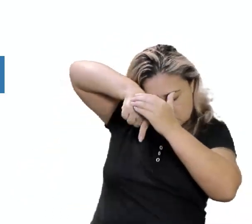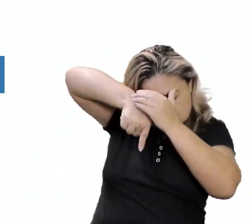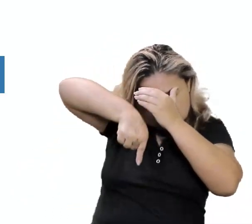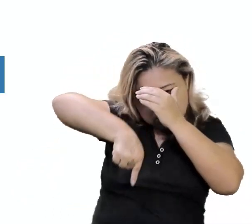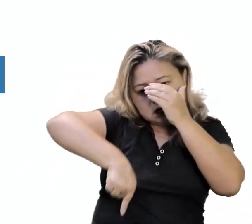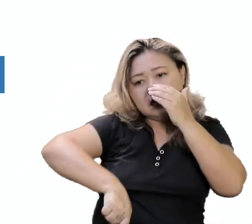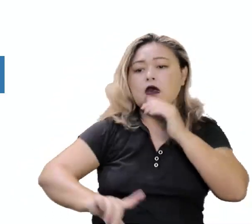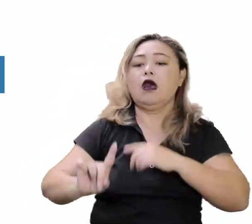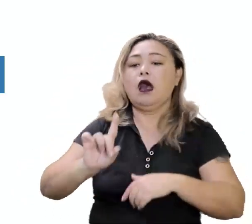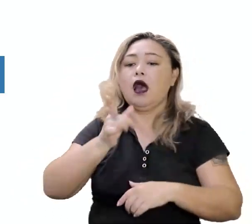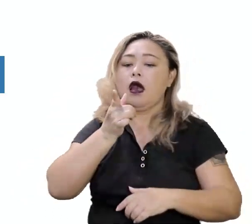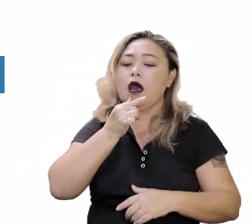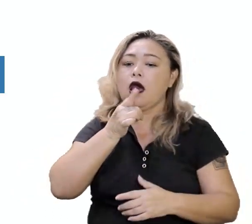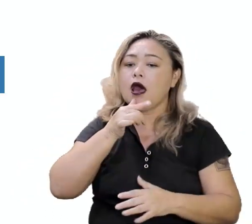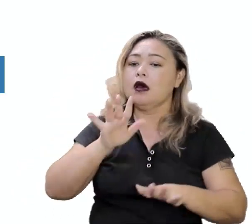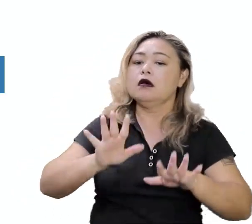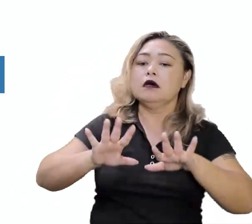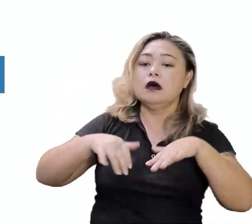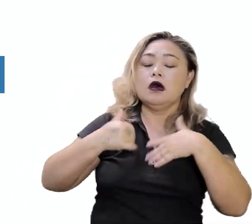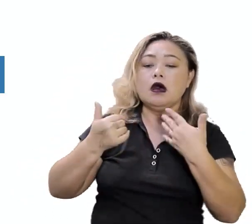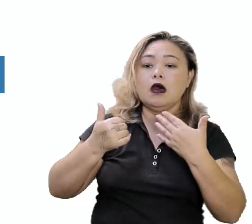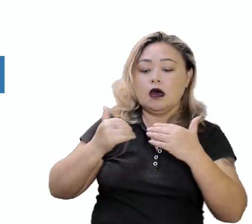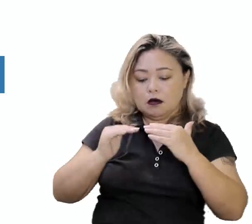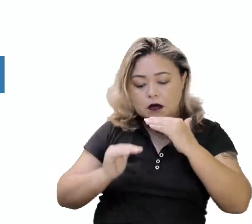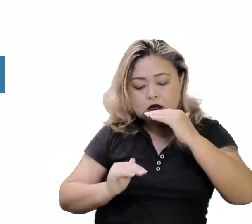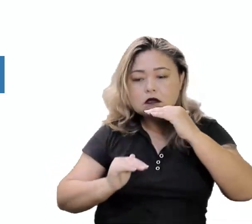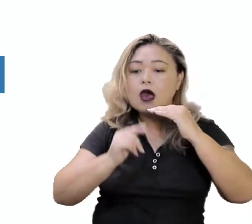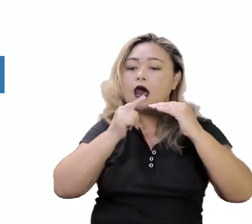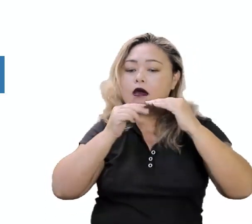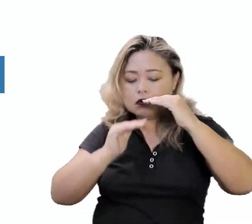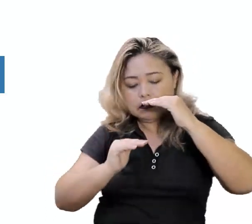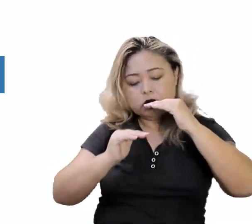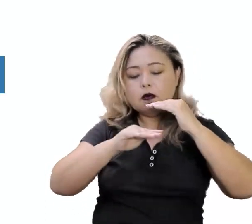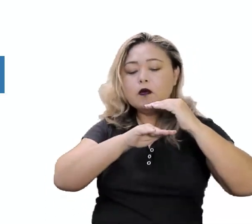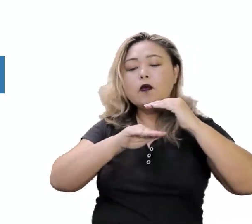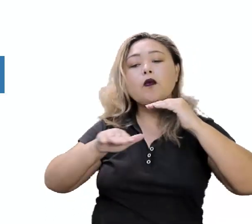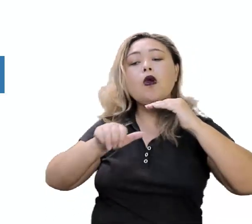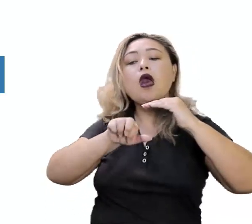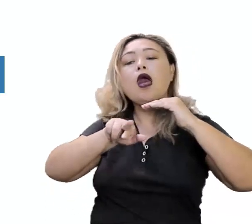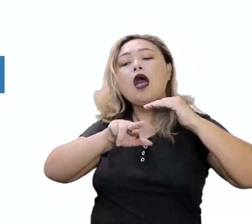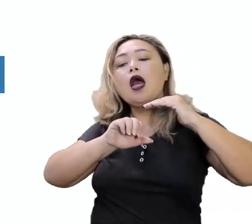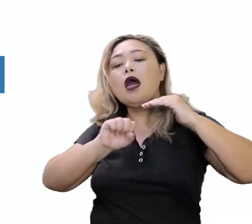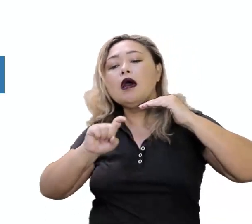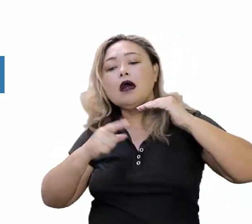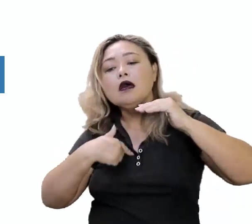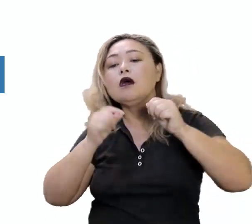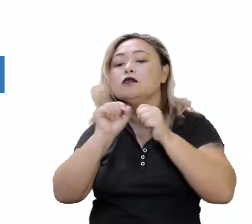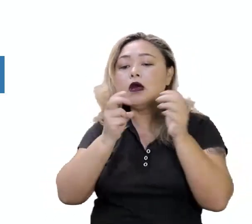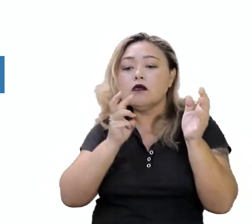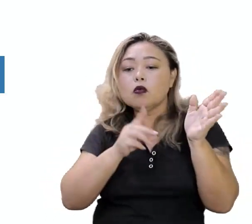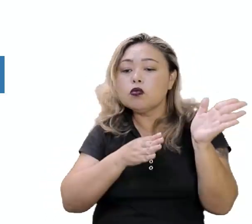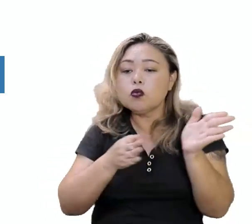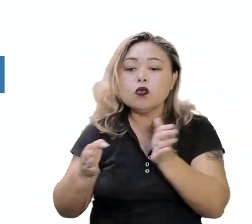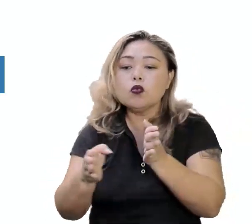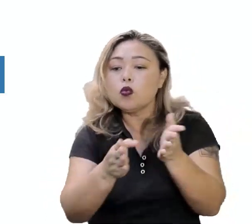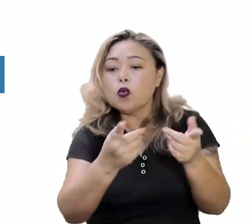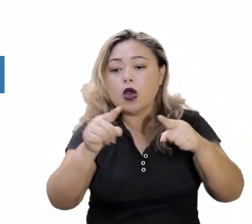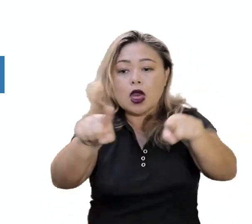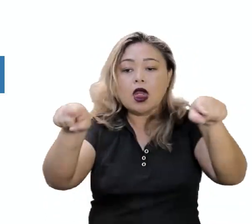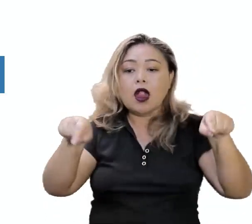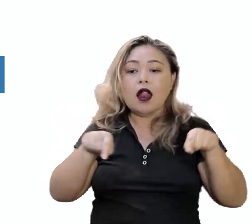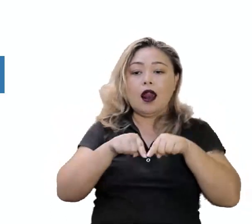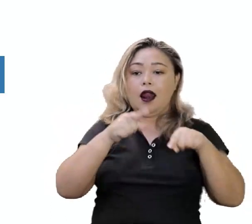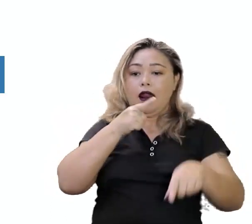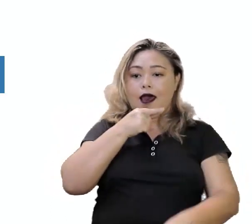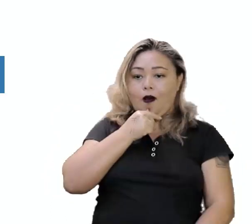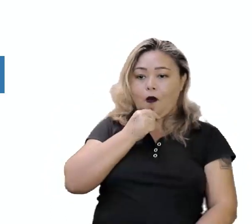profundas, essas regiões mais rasas, tá? Como a gente tem aí nos lagos, nos rios. E a gente falou